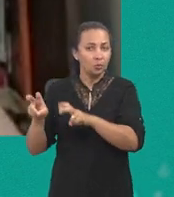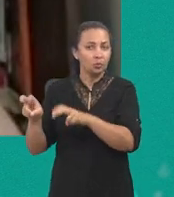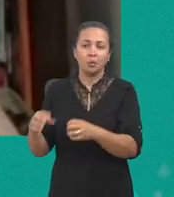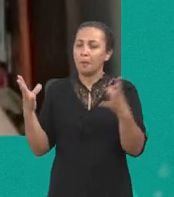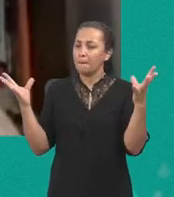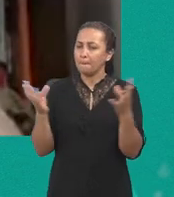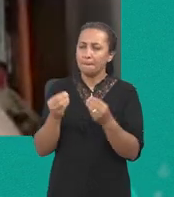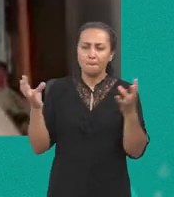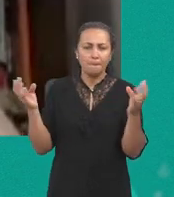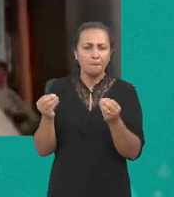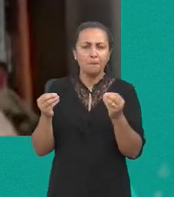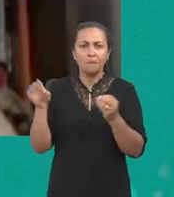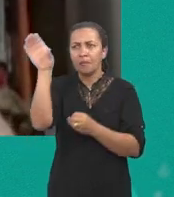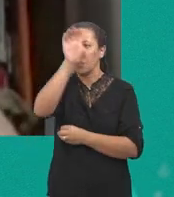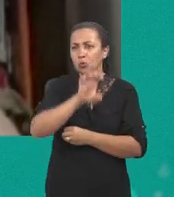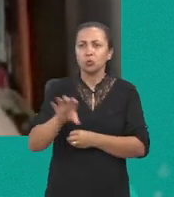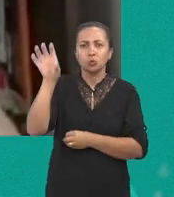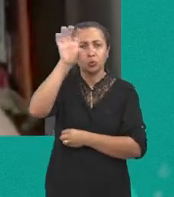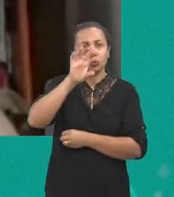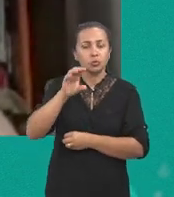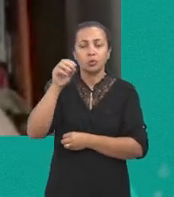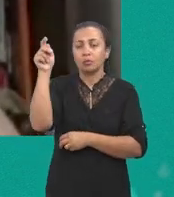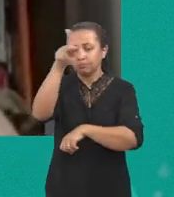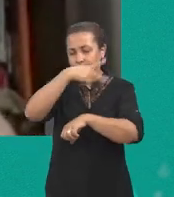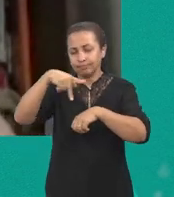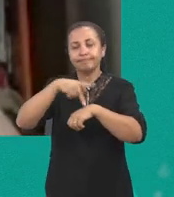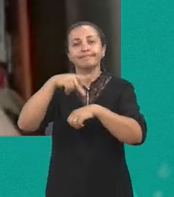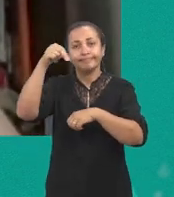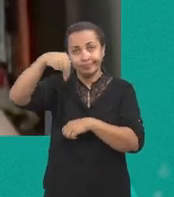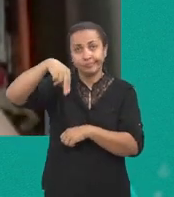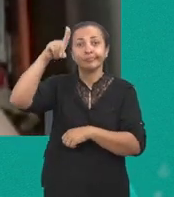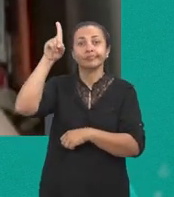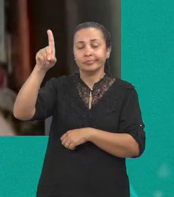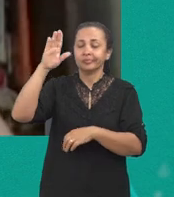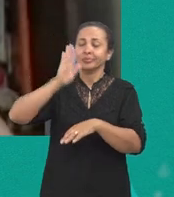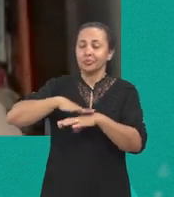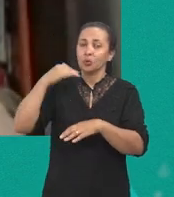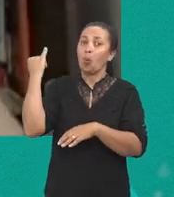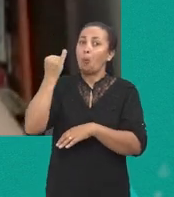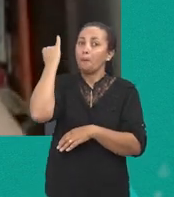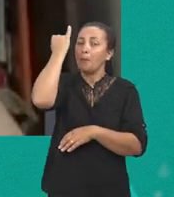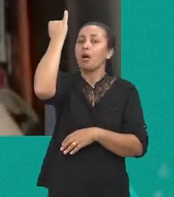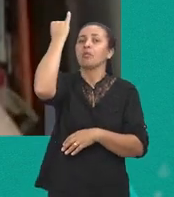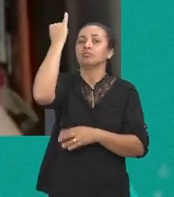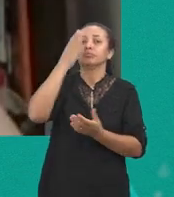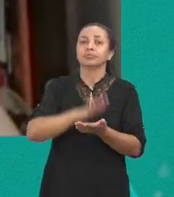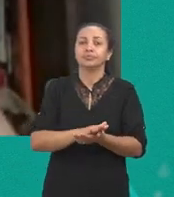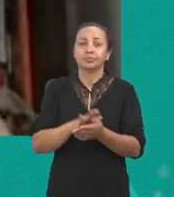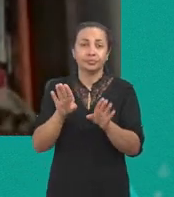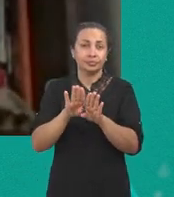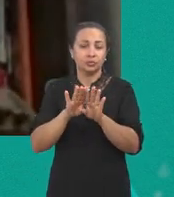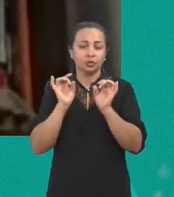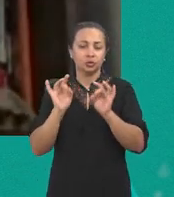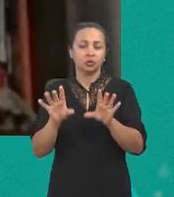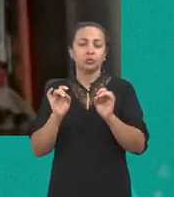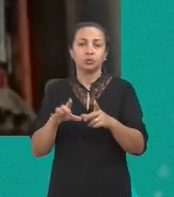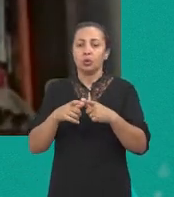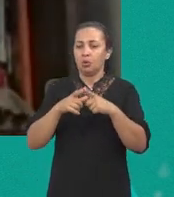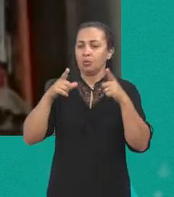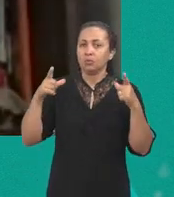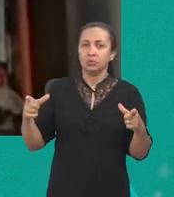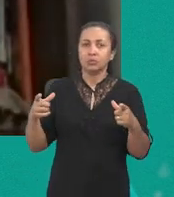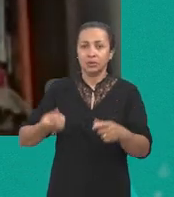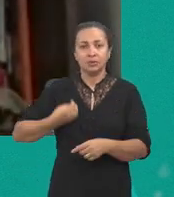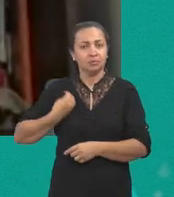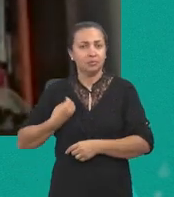e muita muitas regiões do país principalmente no nordeste do Brasil e inclusive também permitiram